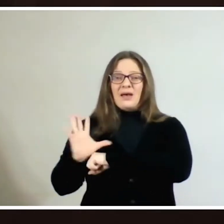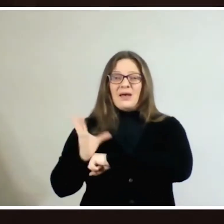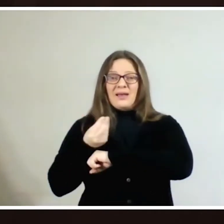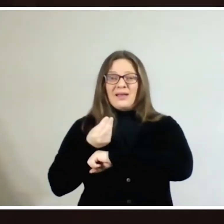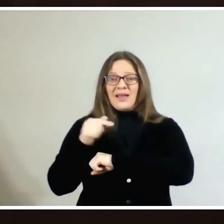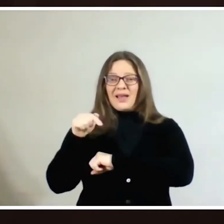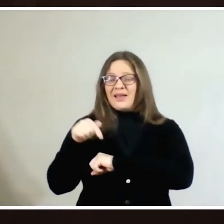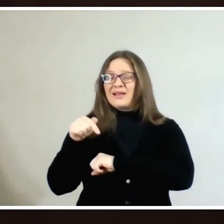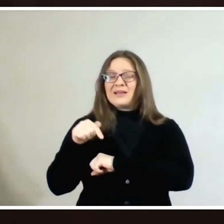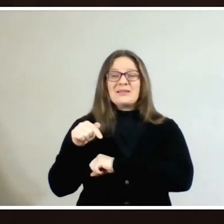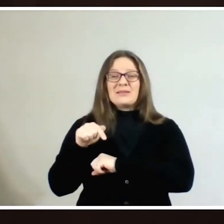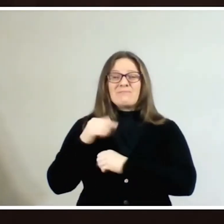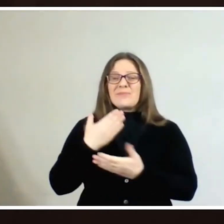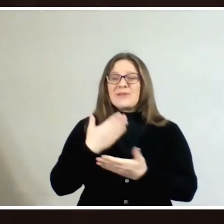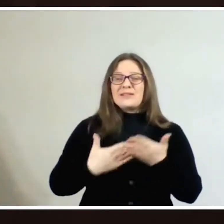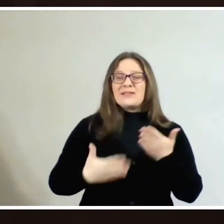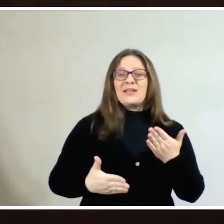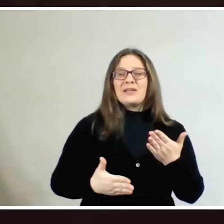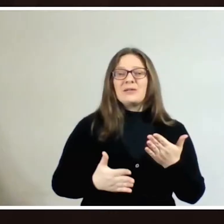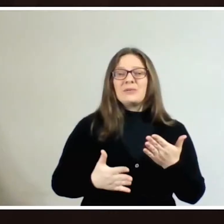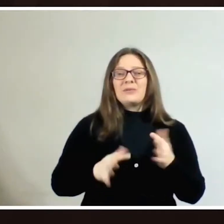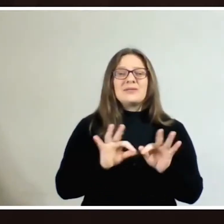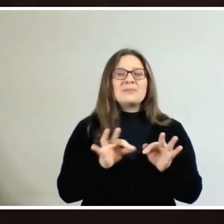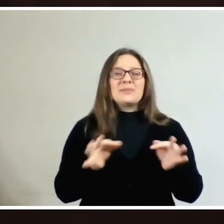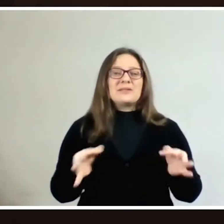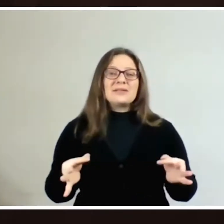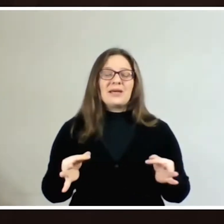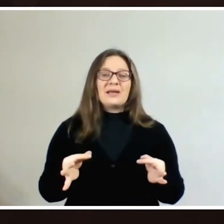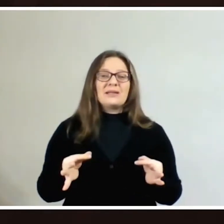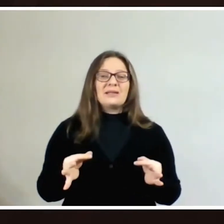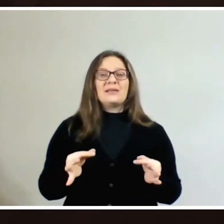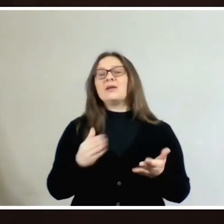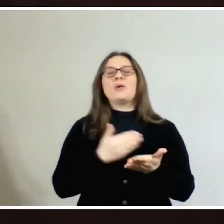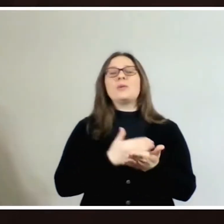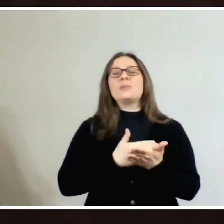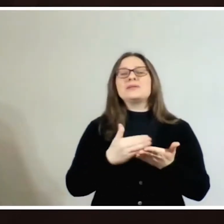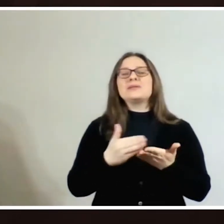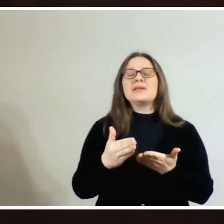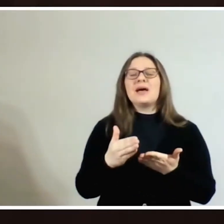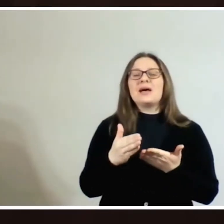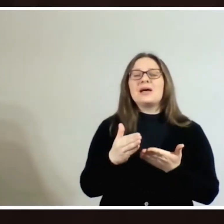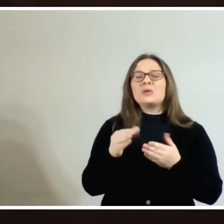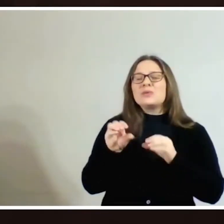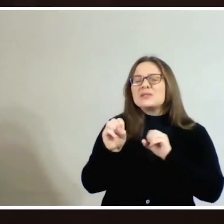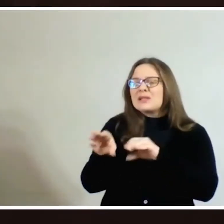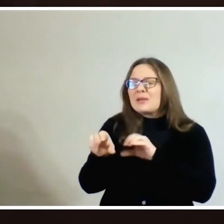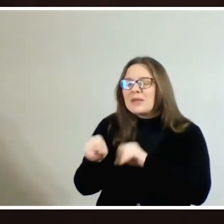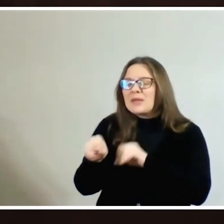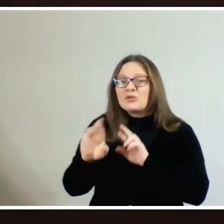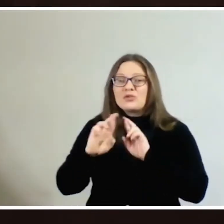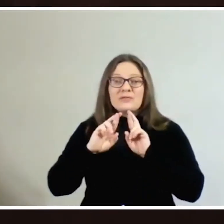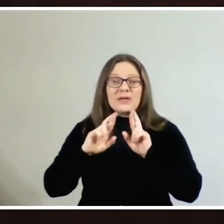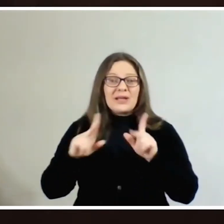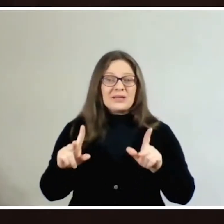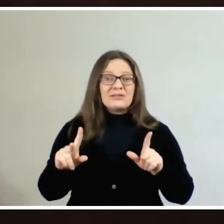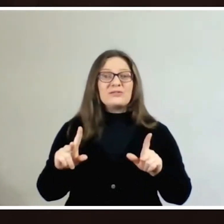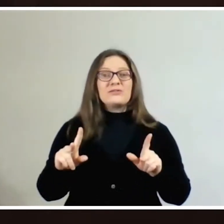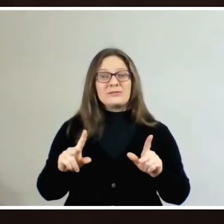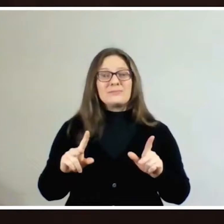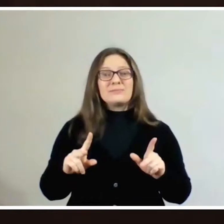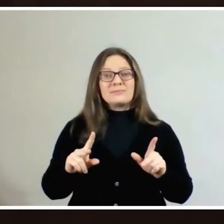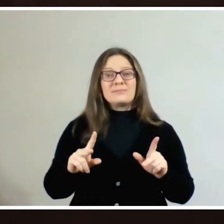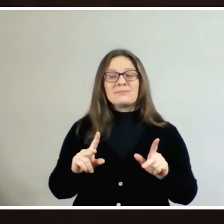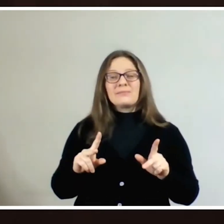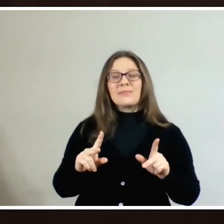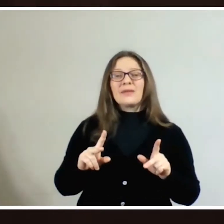Espírito e lidaram meramente como doutrinas, como ensinamentos legalistas, de uma forma que eles